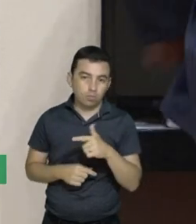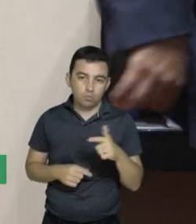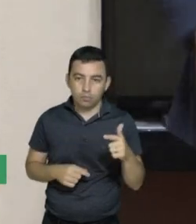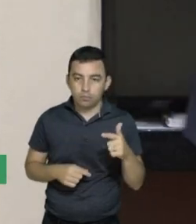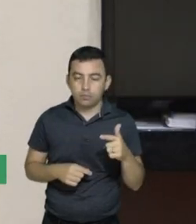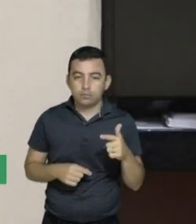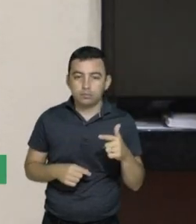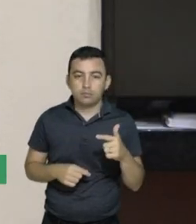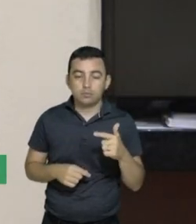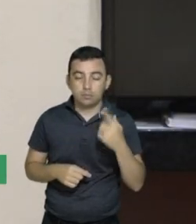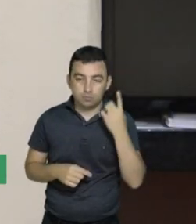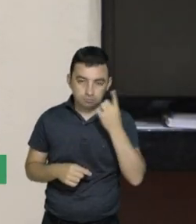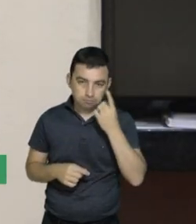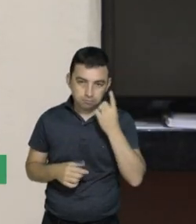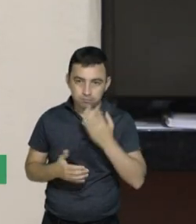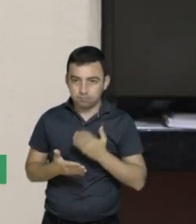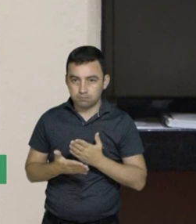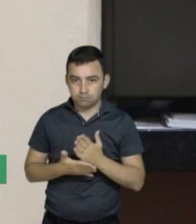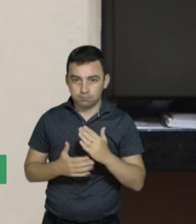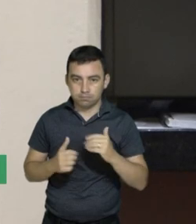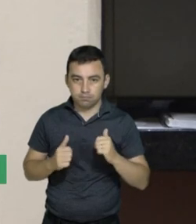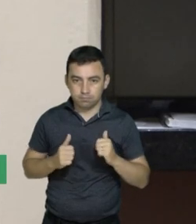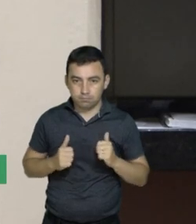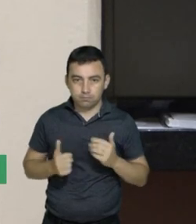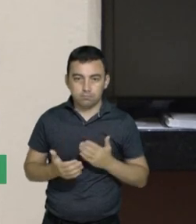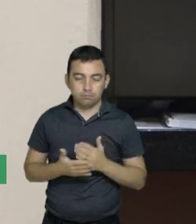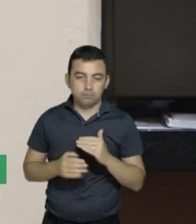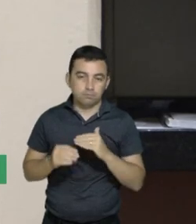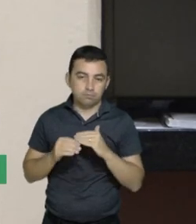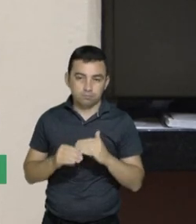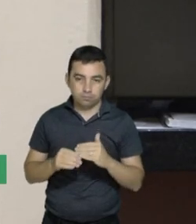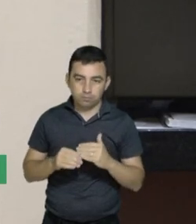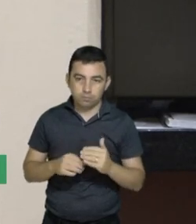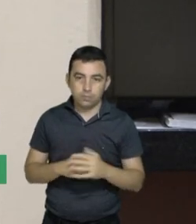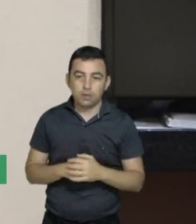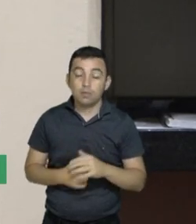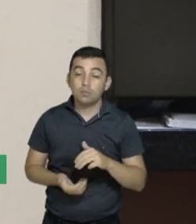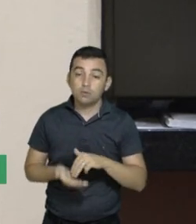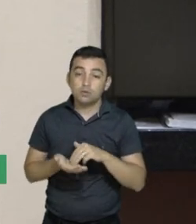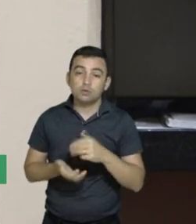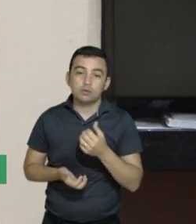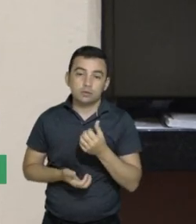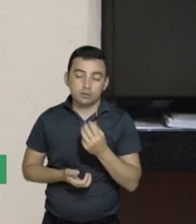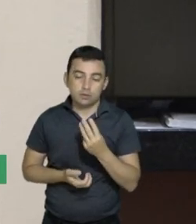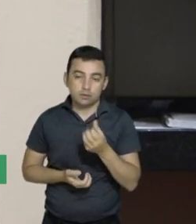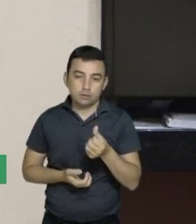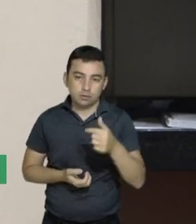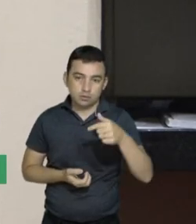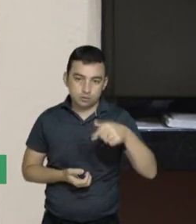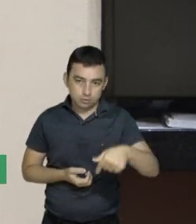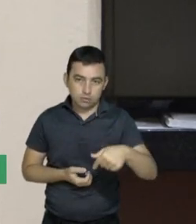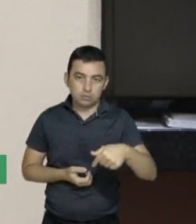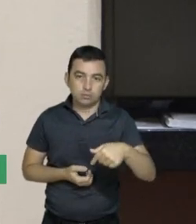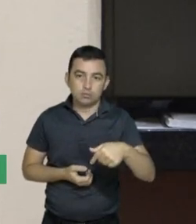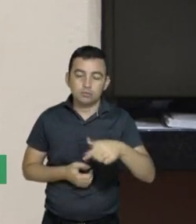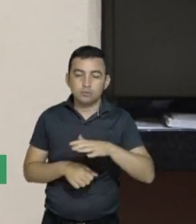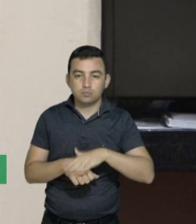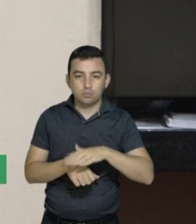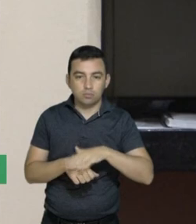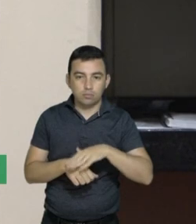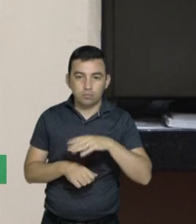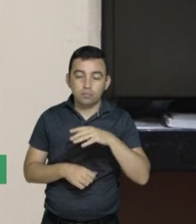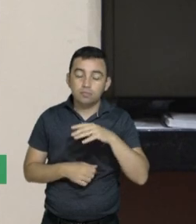votação deputados que aprovam permanece como se encontra aprovado por unanimidade emoção 367 2023 autoria Deputado